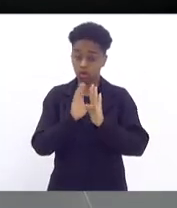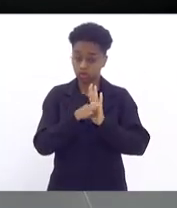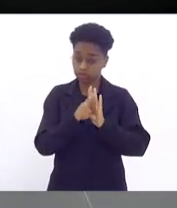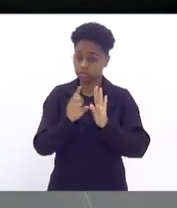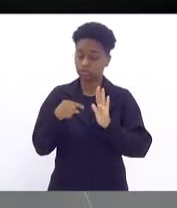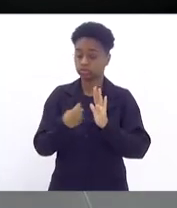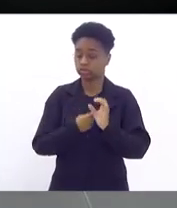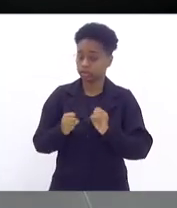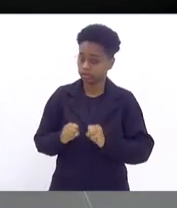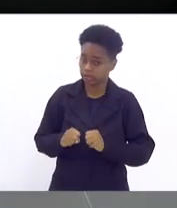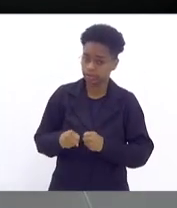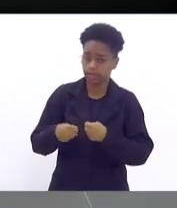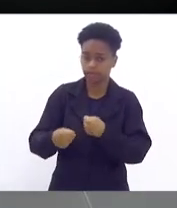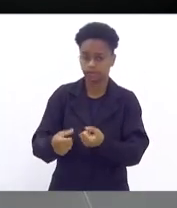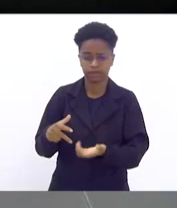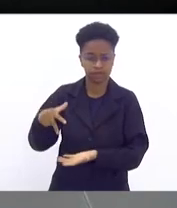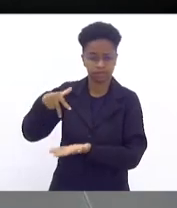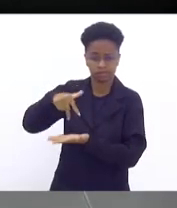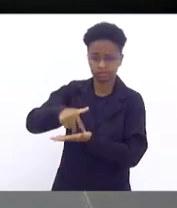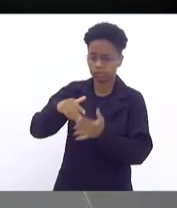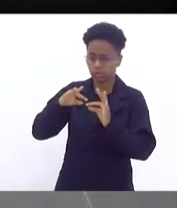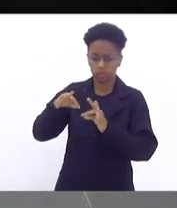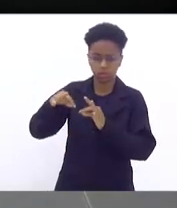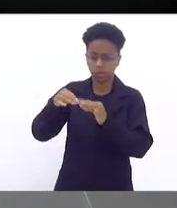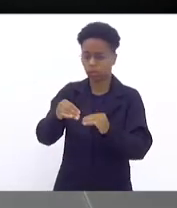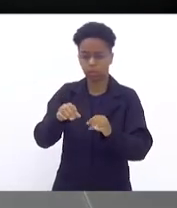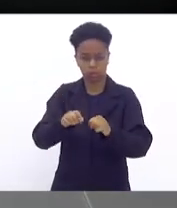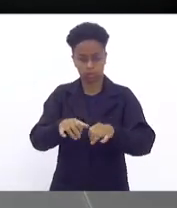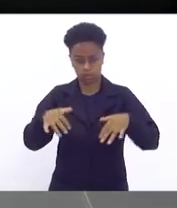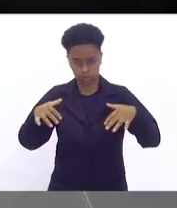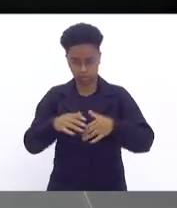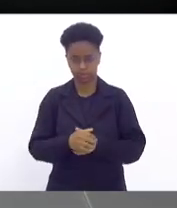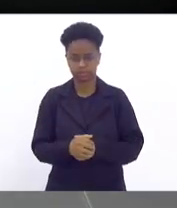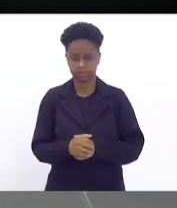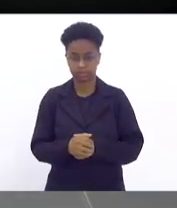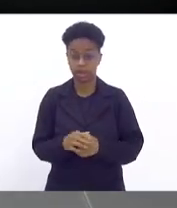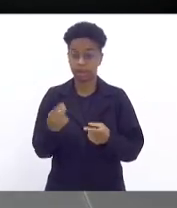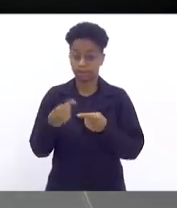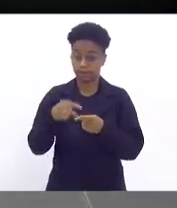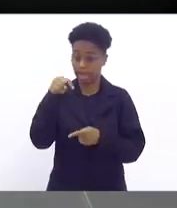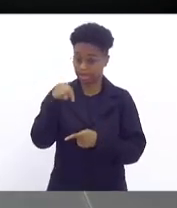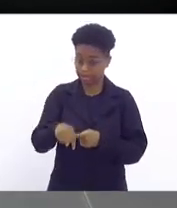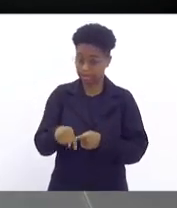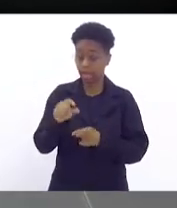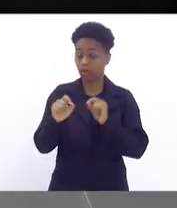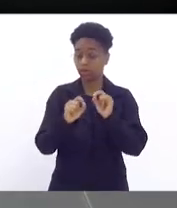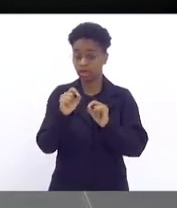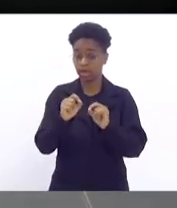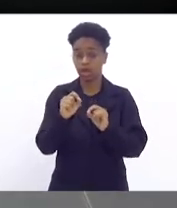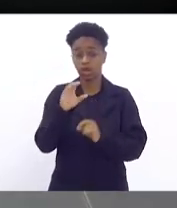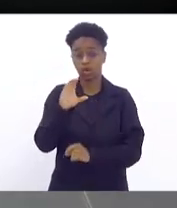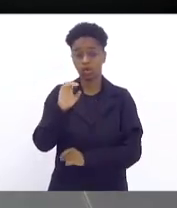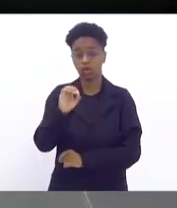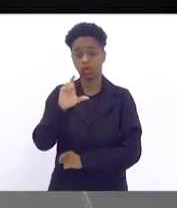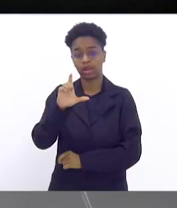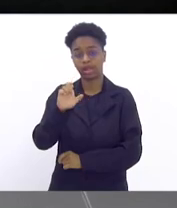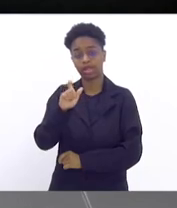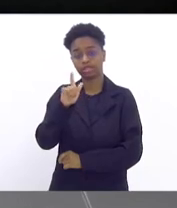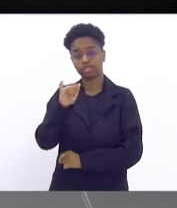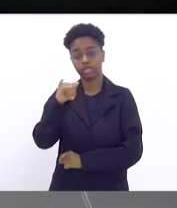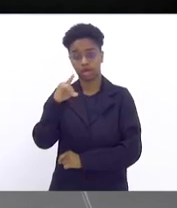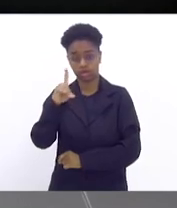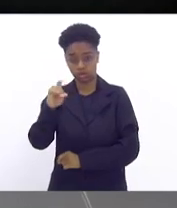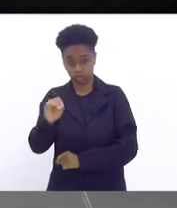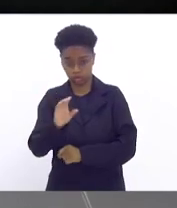em plenário para tudo parlamento é um órgão colegiado se é um órgão